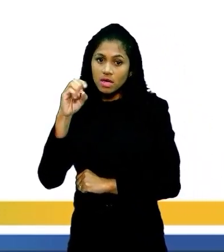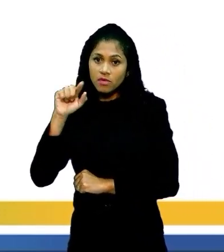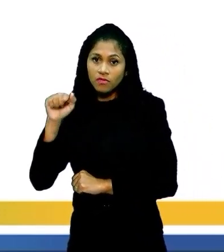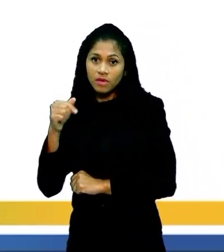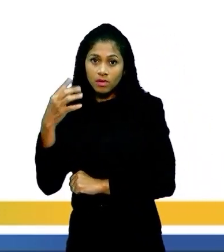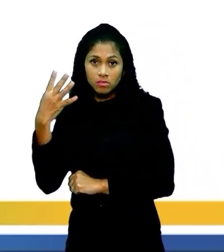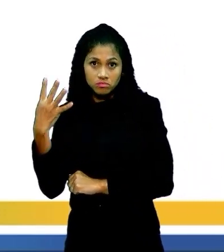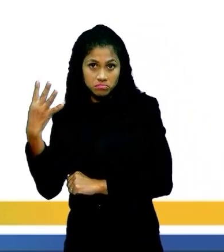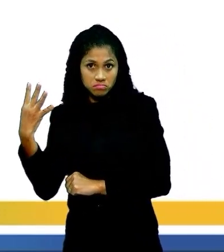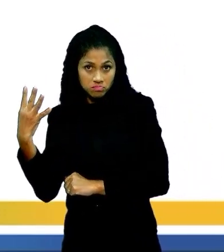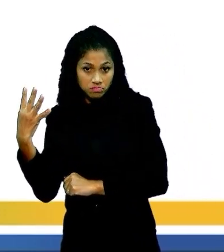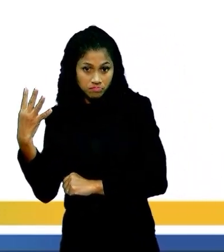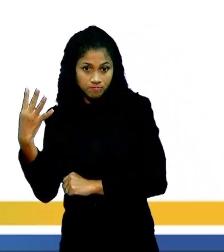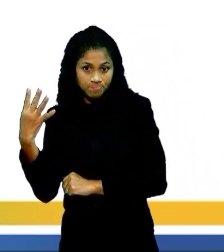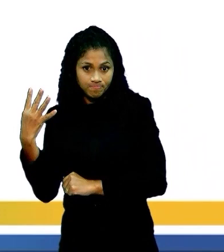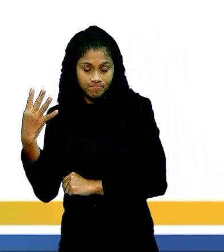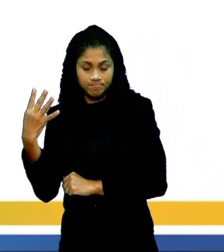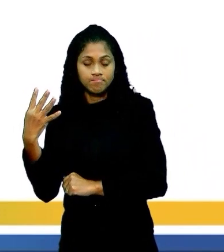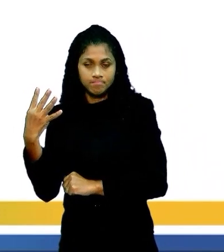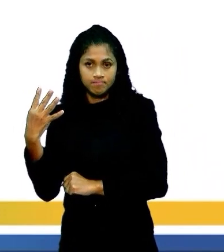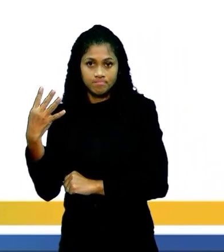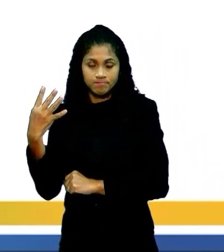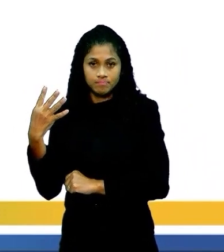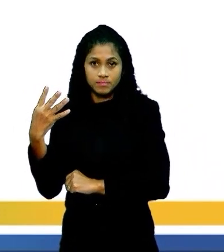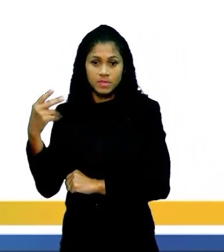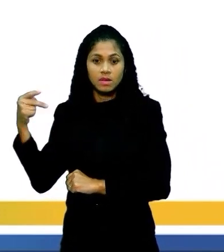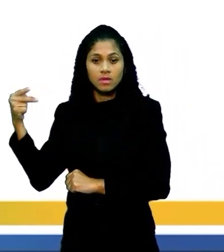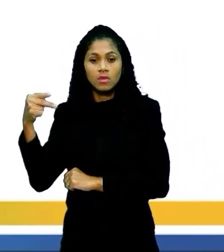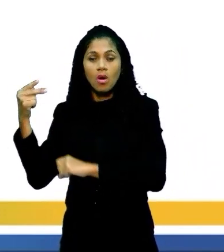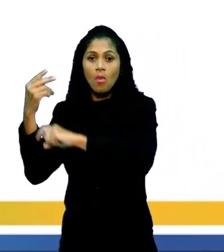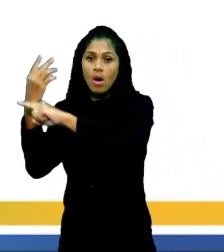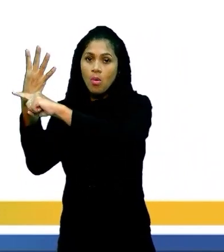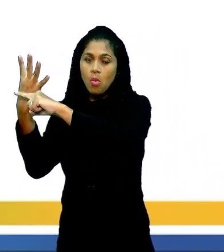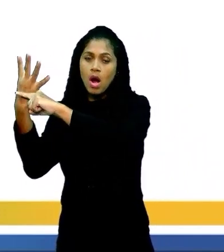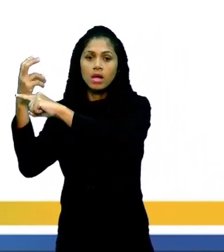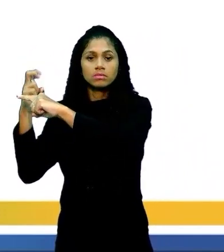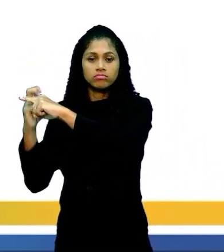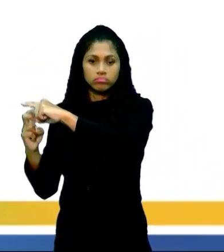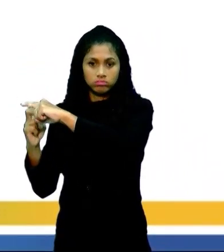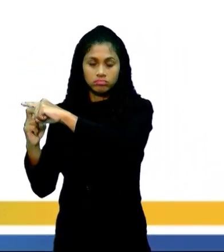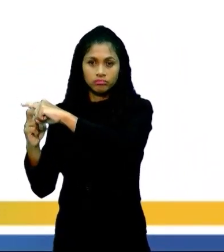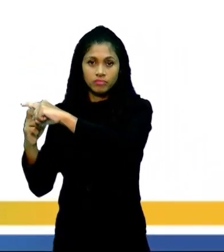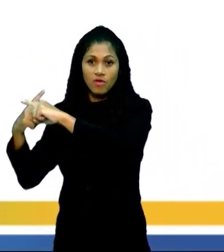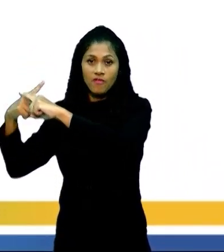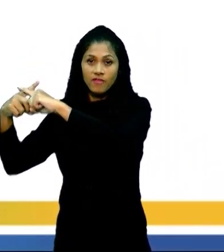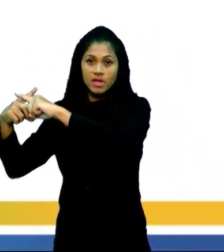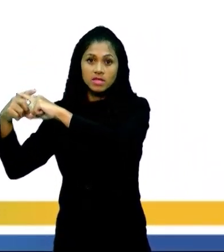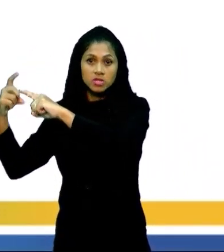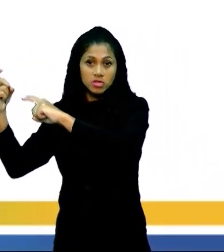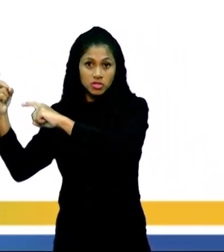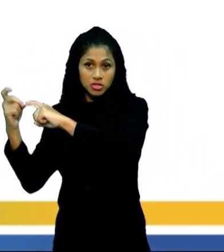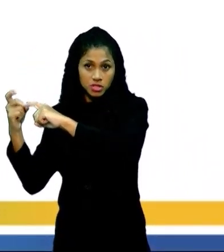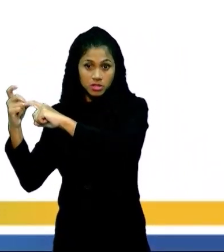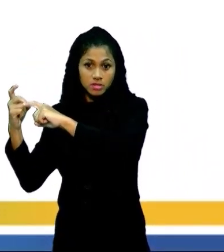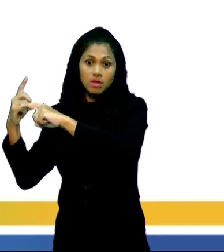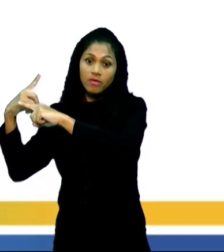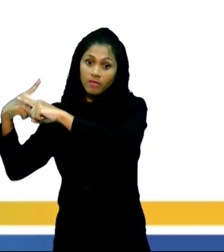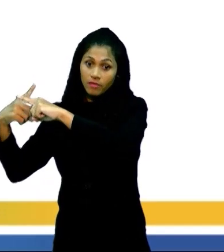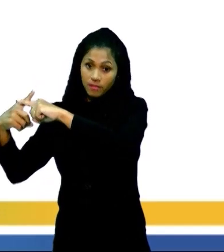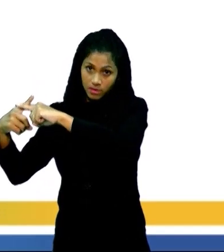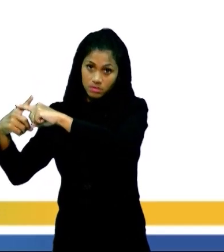0,44. Que é o que a gente tem aí. Que é igual a 4/5 vezes o